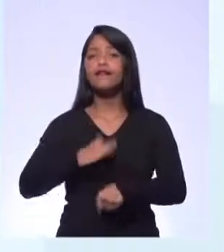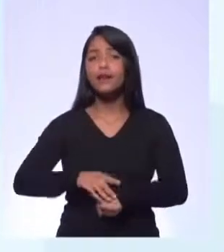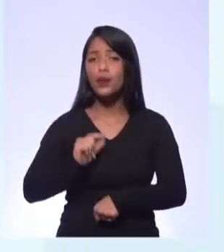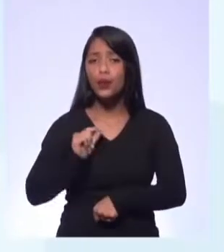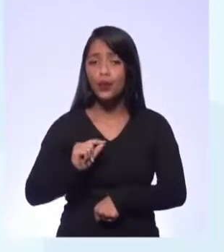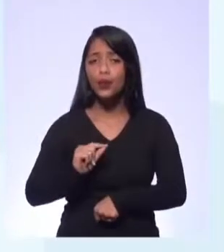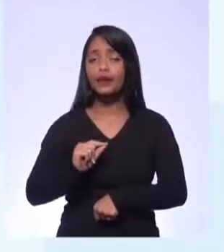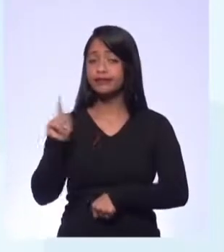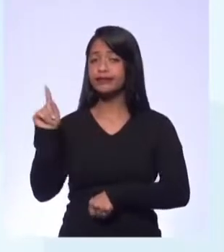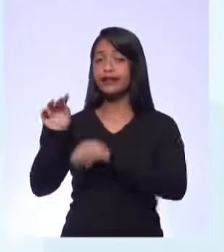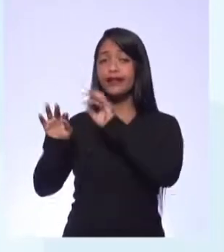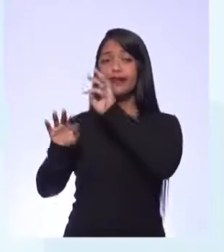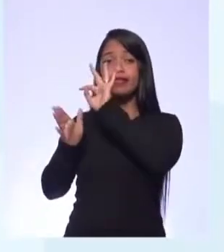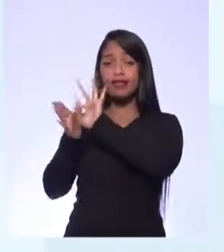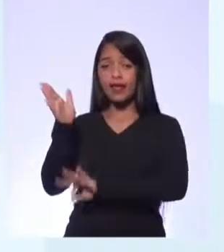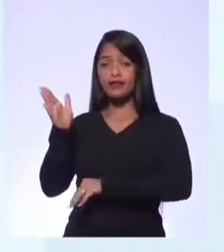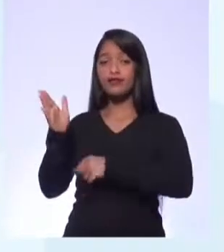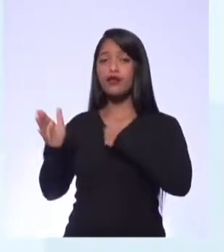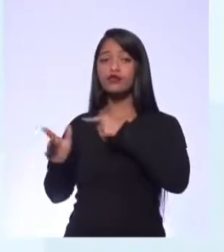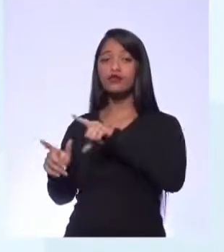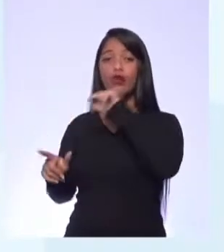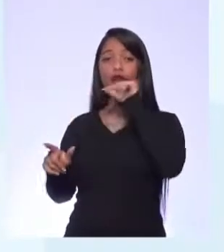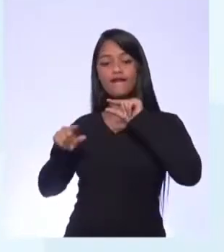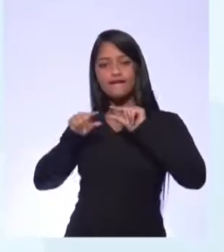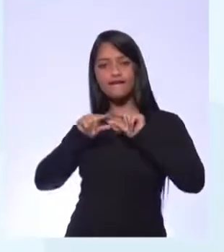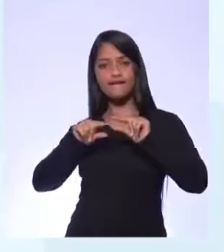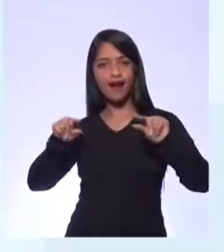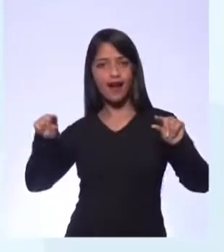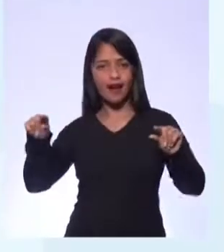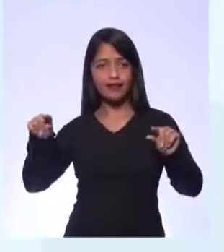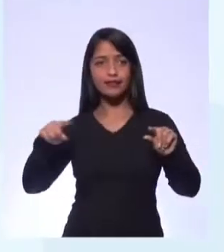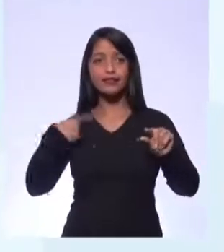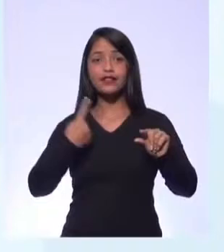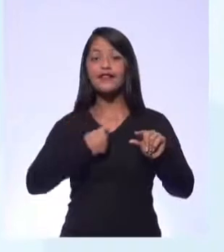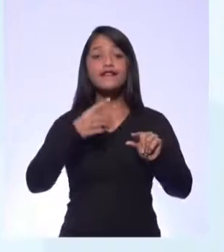do texto e nós vamos fazer a inferência.